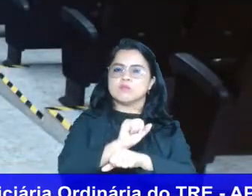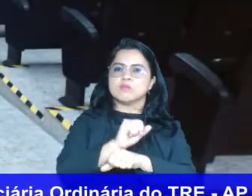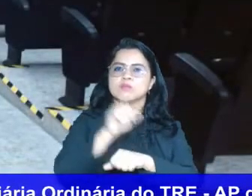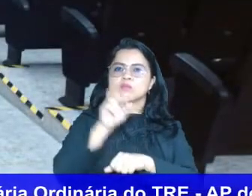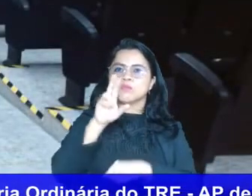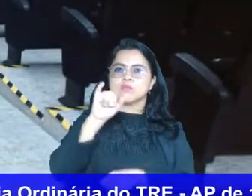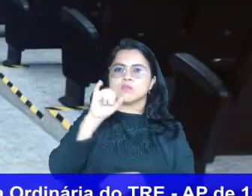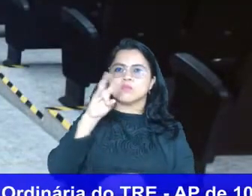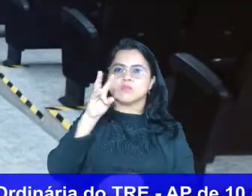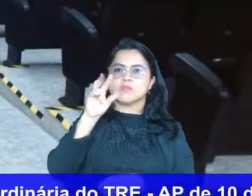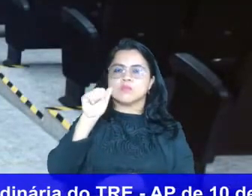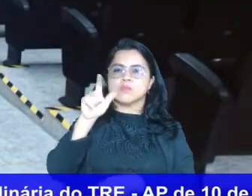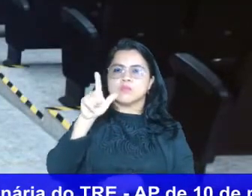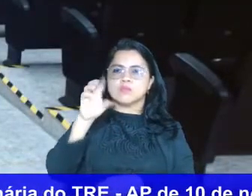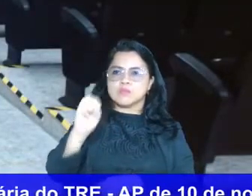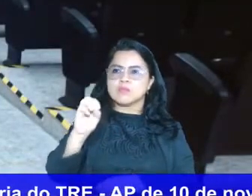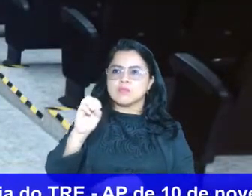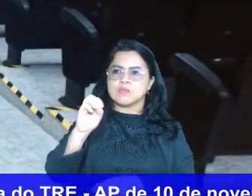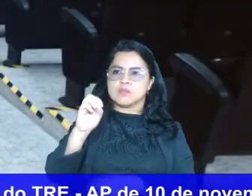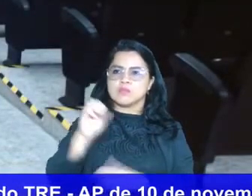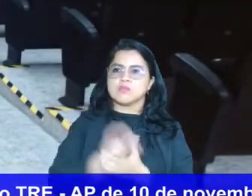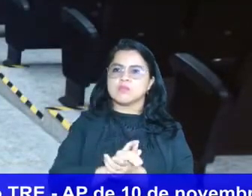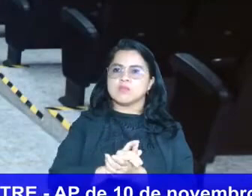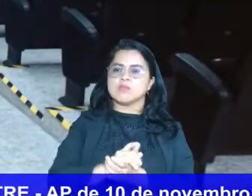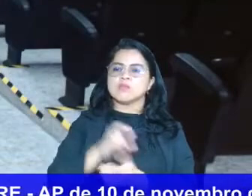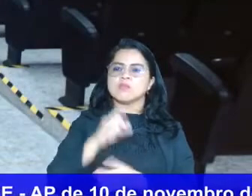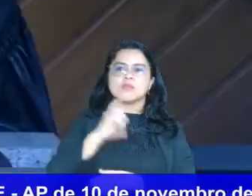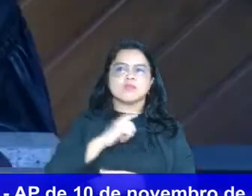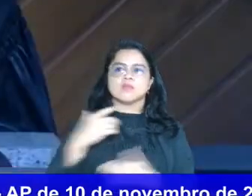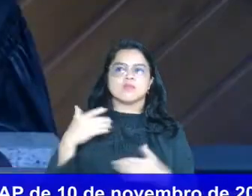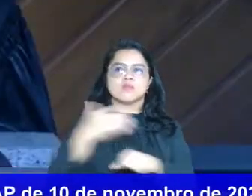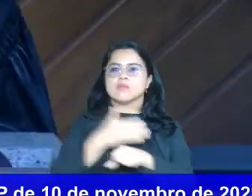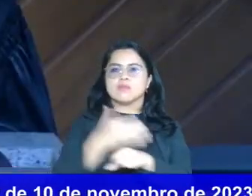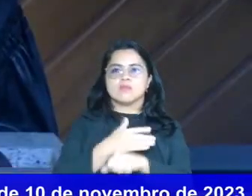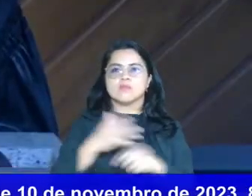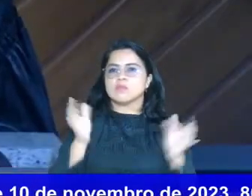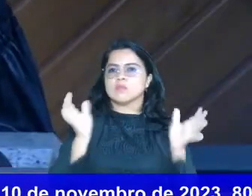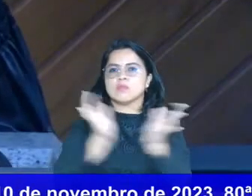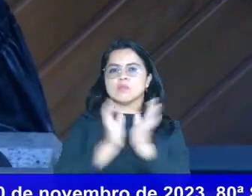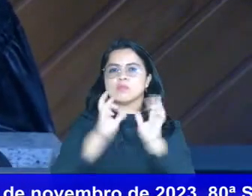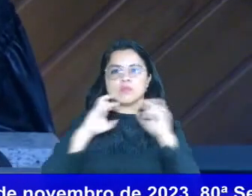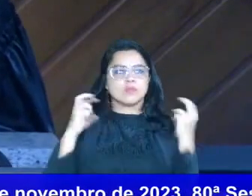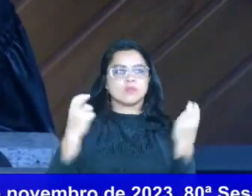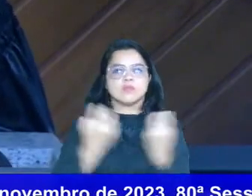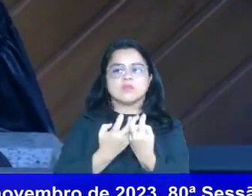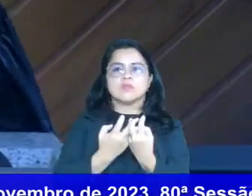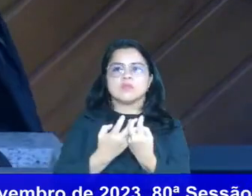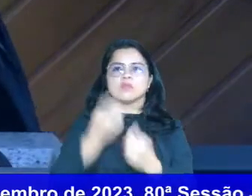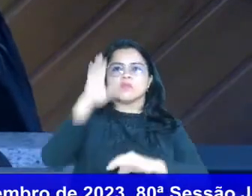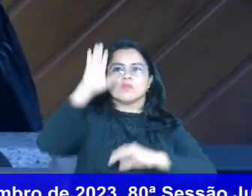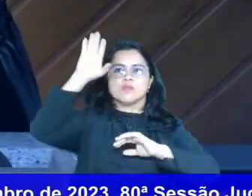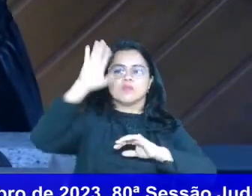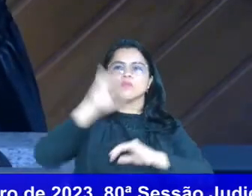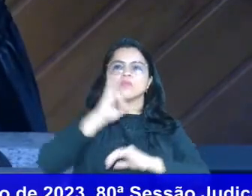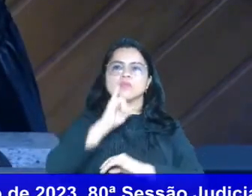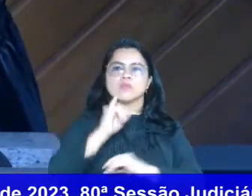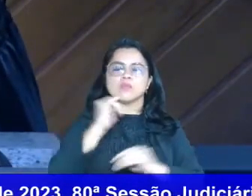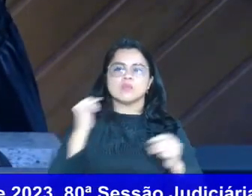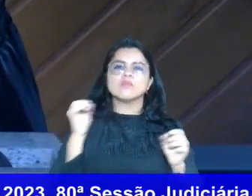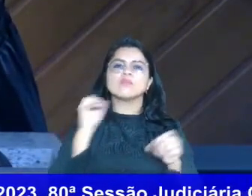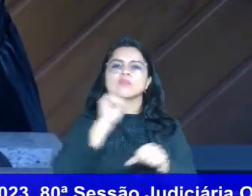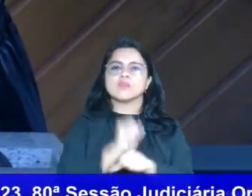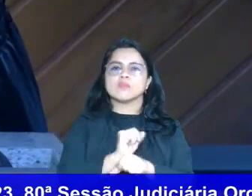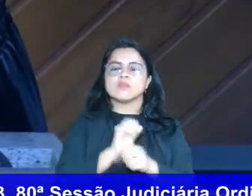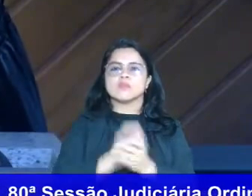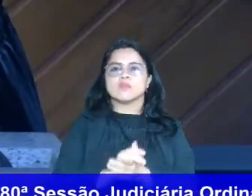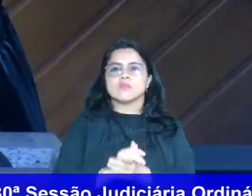Rivaldo, então, declara o doutor Rivaldo não comporá a turma, ele se manifestou no processo pela suspeição.